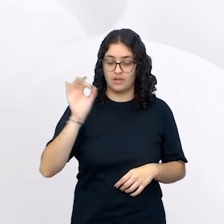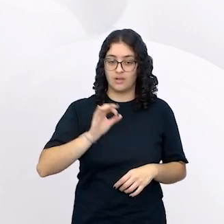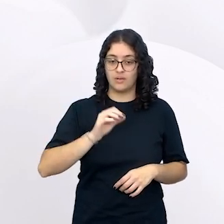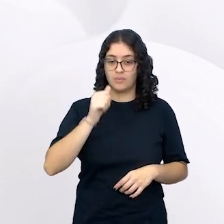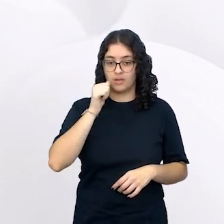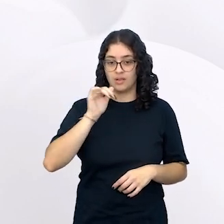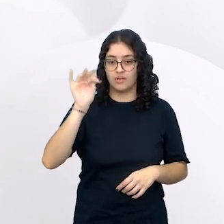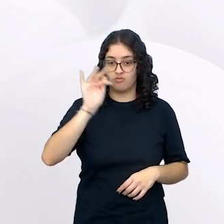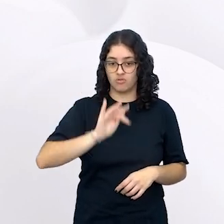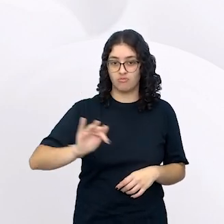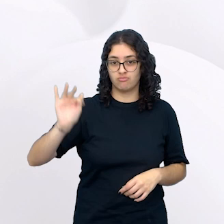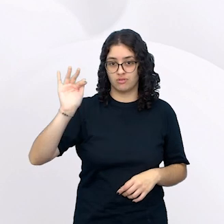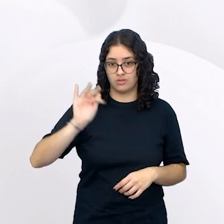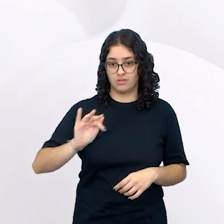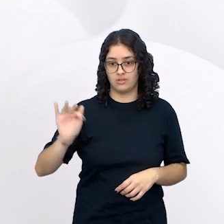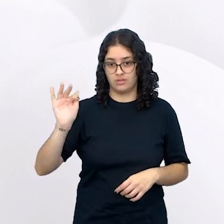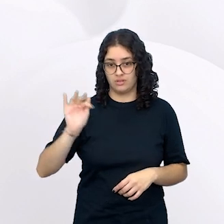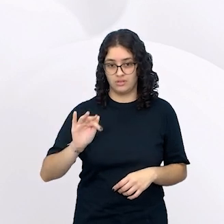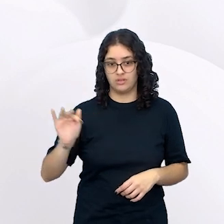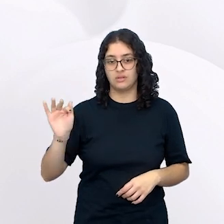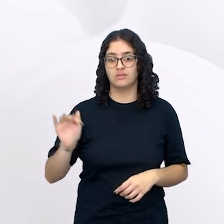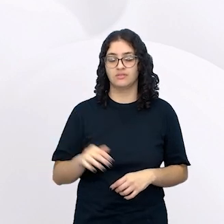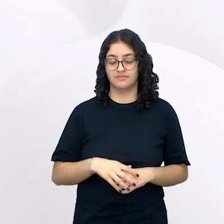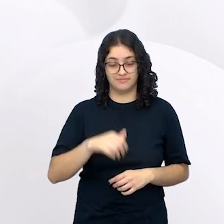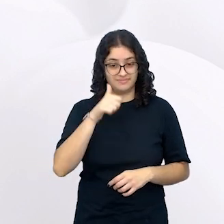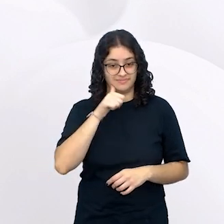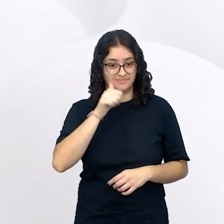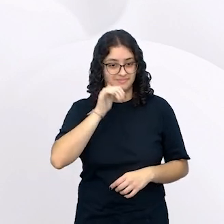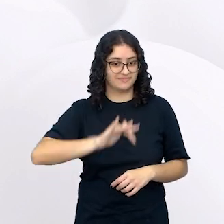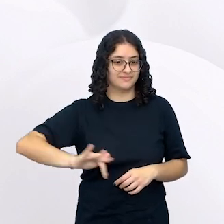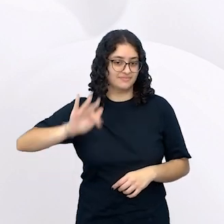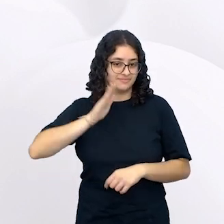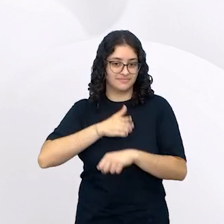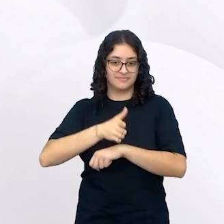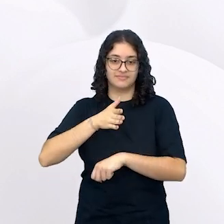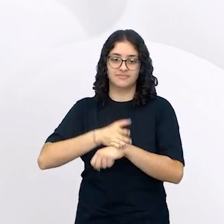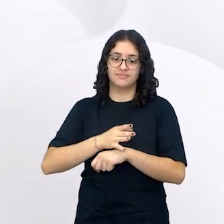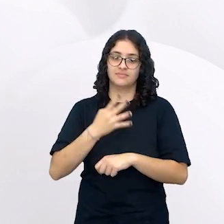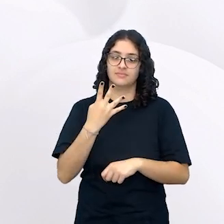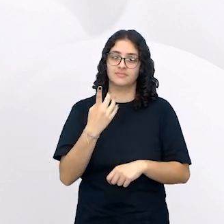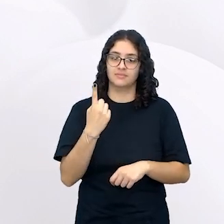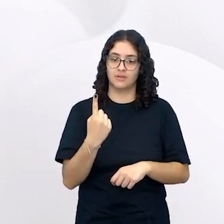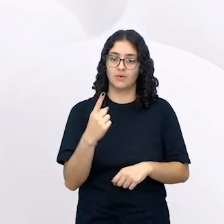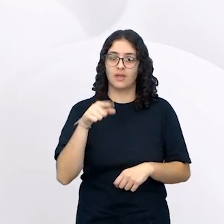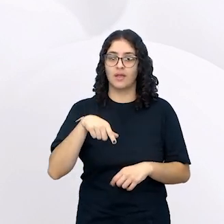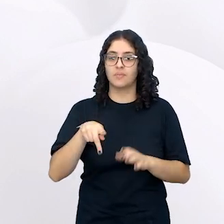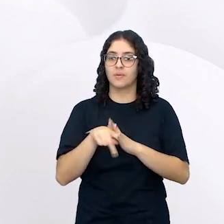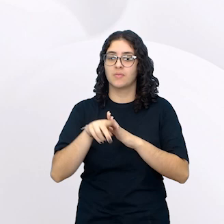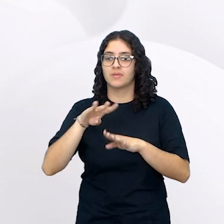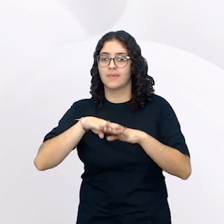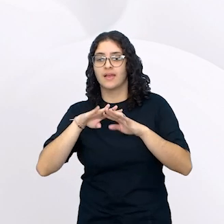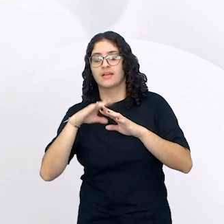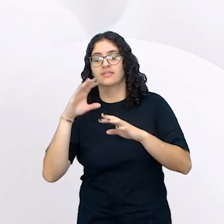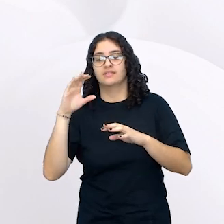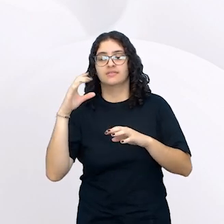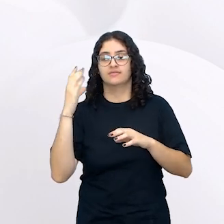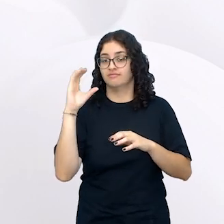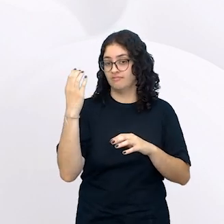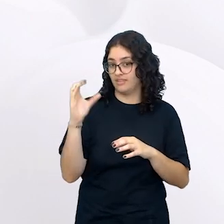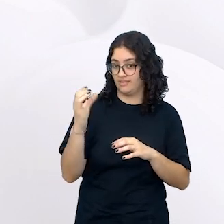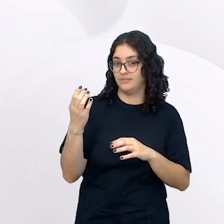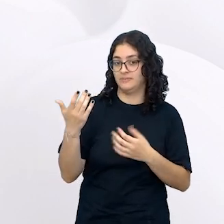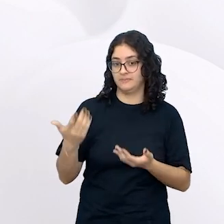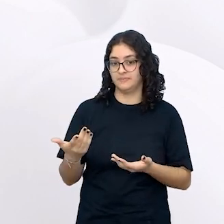Kimi? 59% de universitárias, mulheres. 41% estão na área de exatas. Isso mesmo. Tá vendo